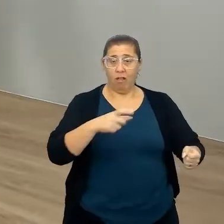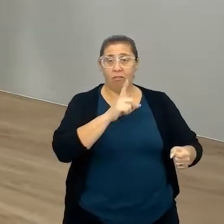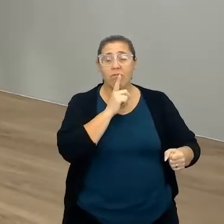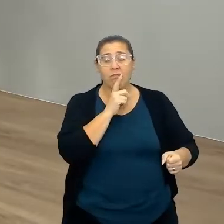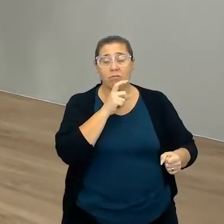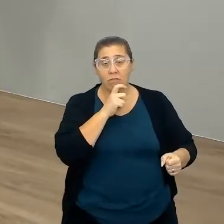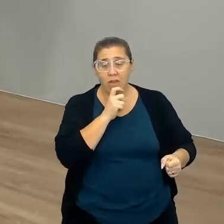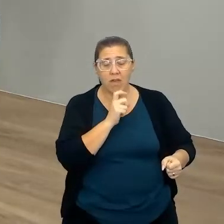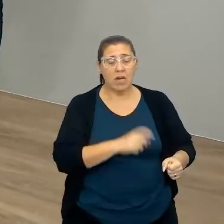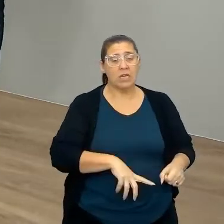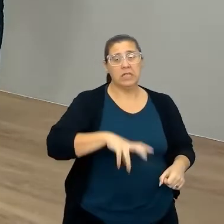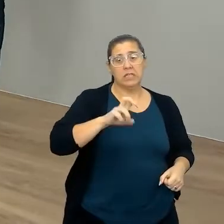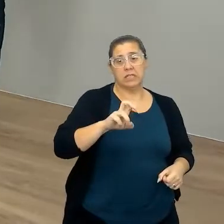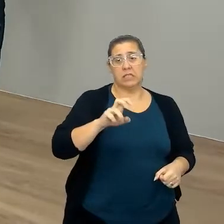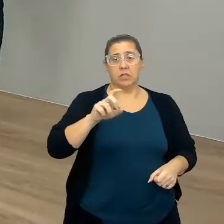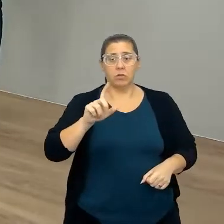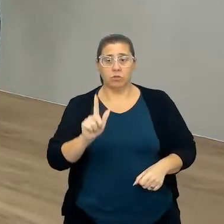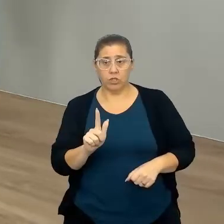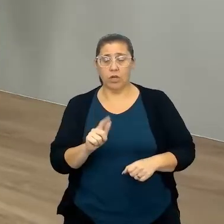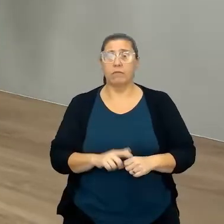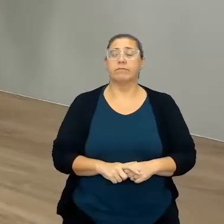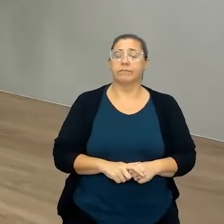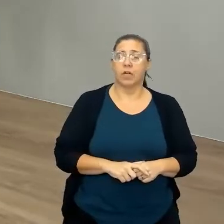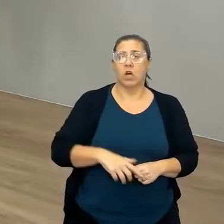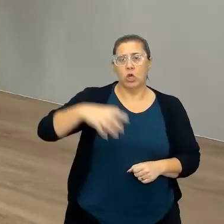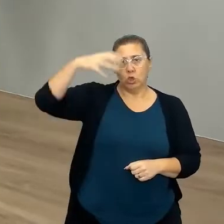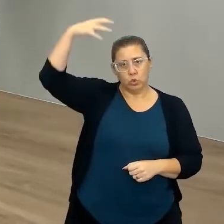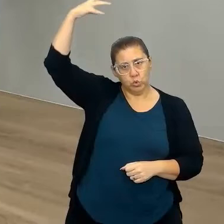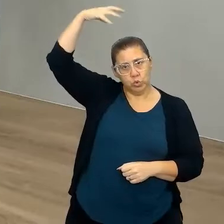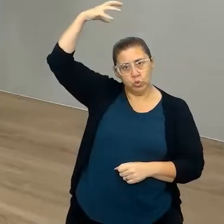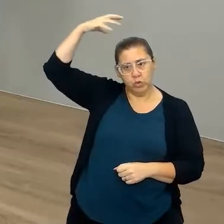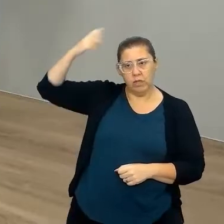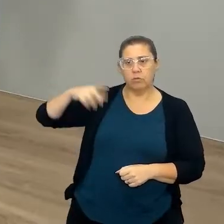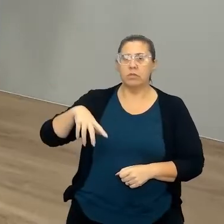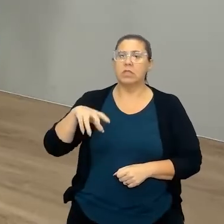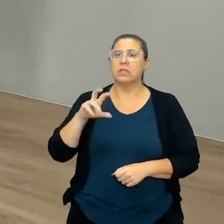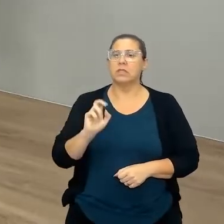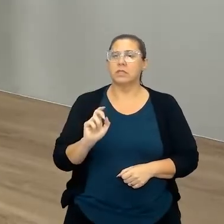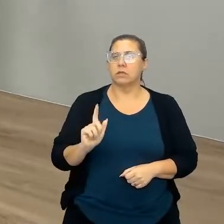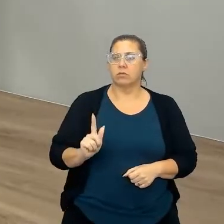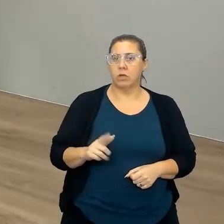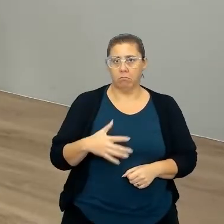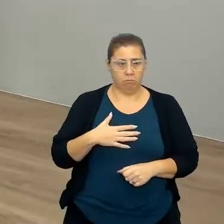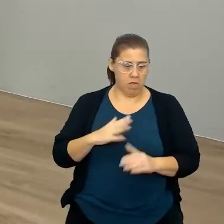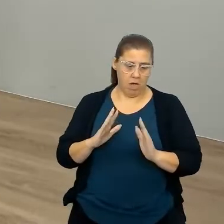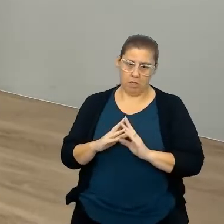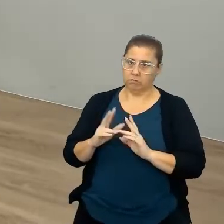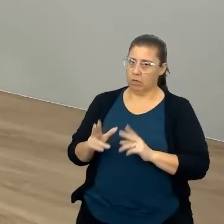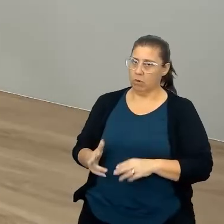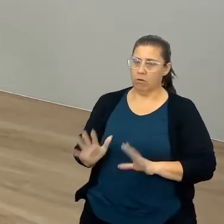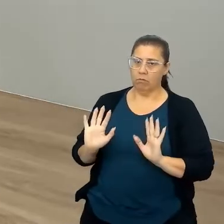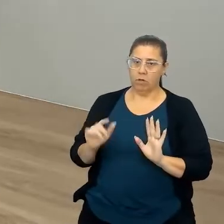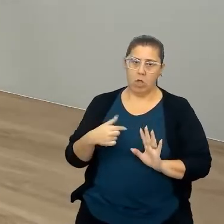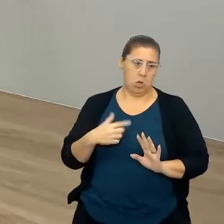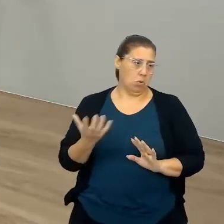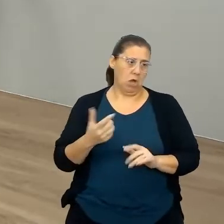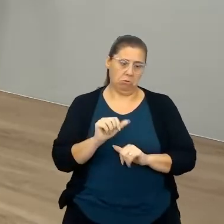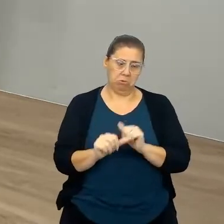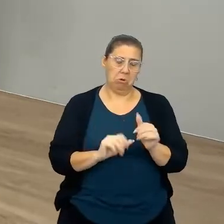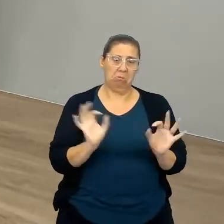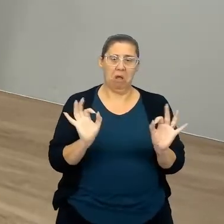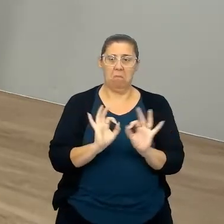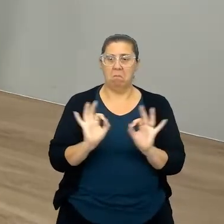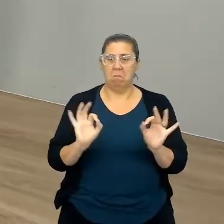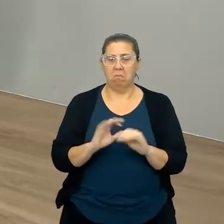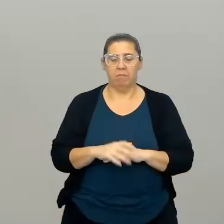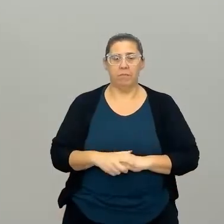5G, chuveiros com 5G e assim vai. Minha casa vai continuar a mesma. Eu não pretendo trocar nada,